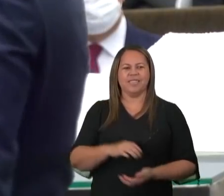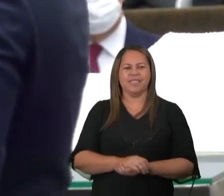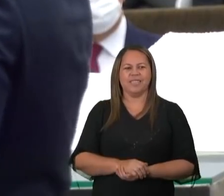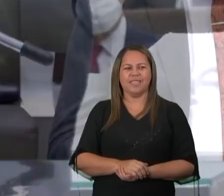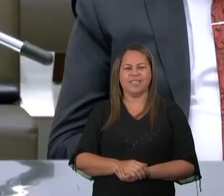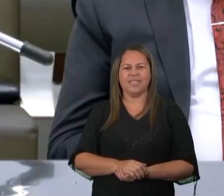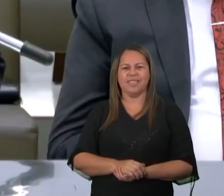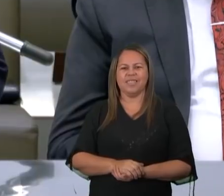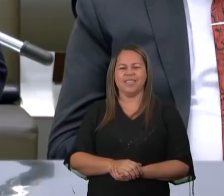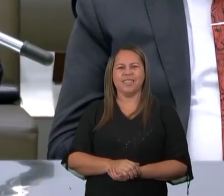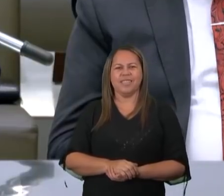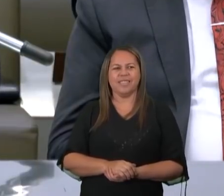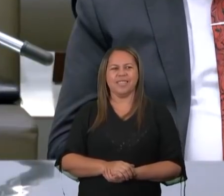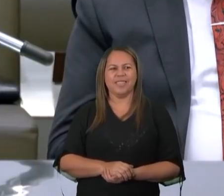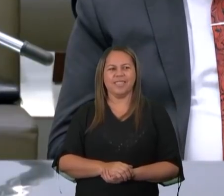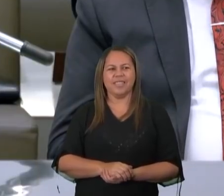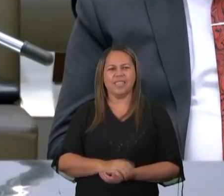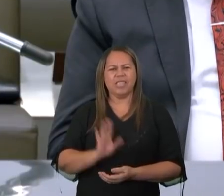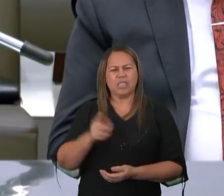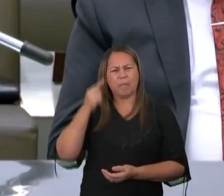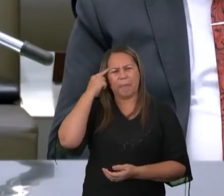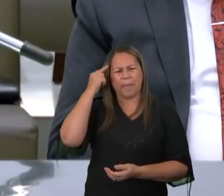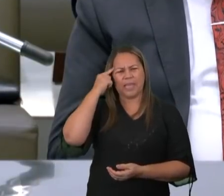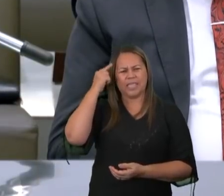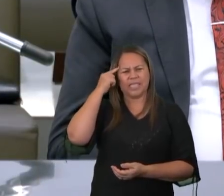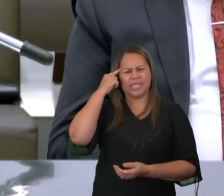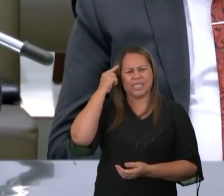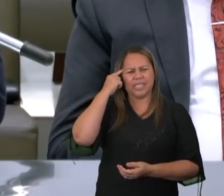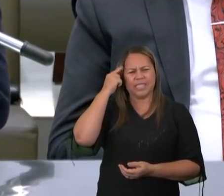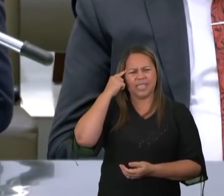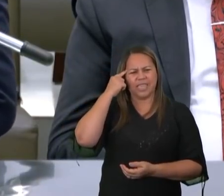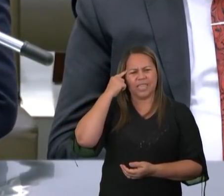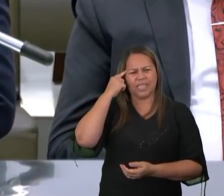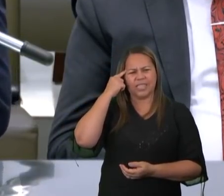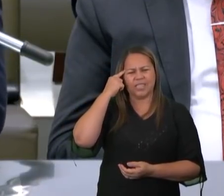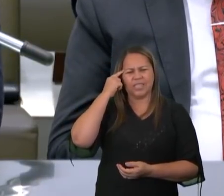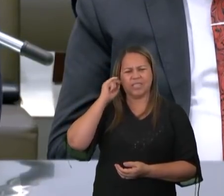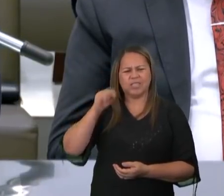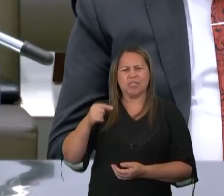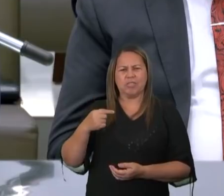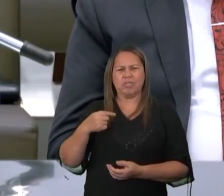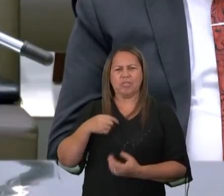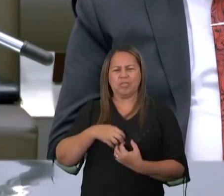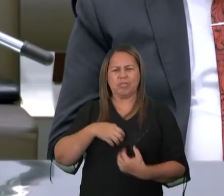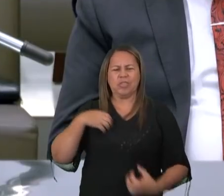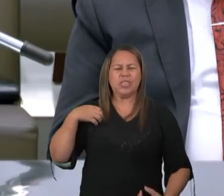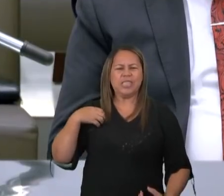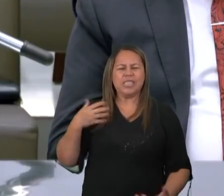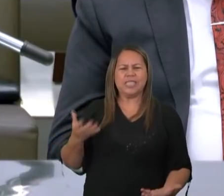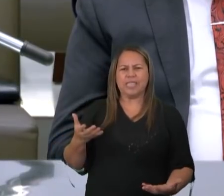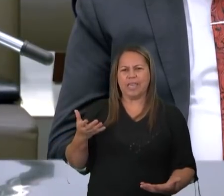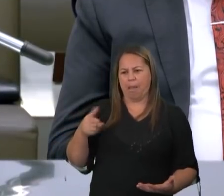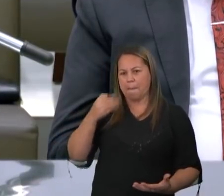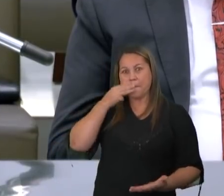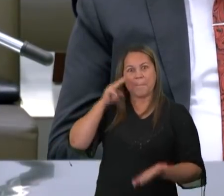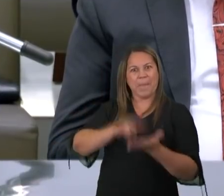Já imaginaram José, membro da nossa igreja? Que bênção. Não é?